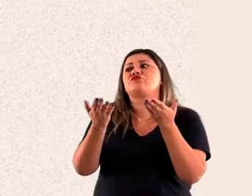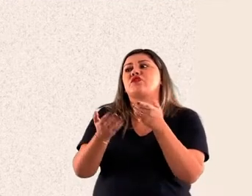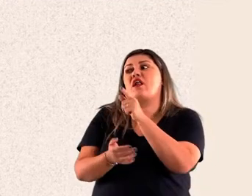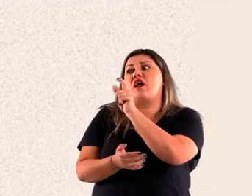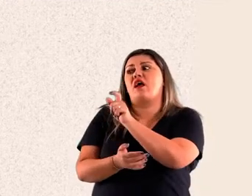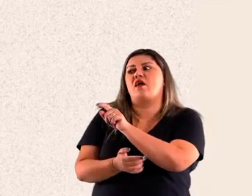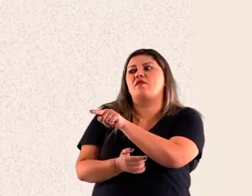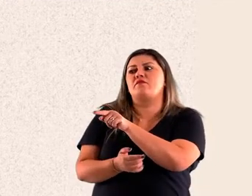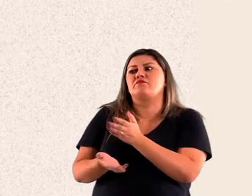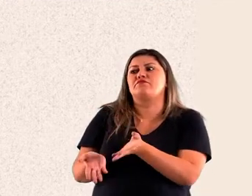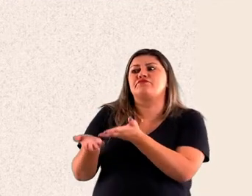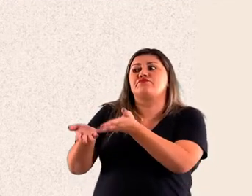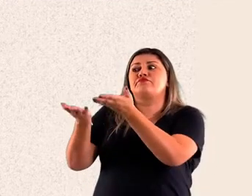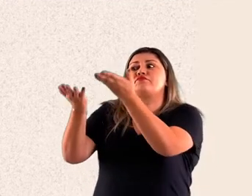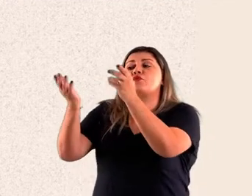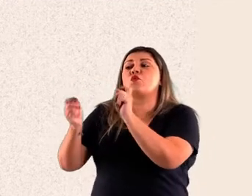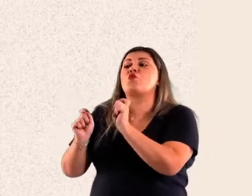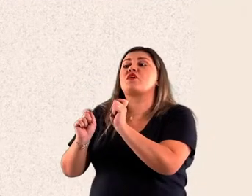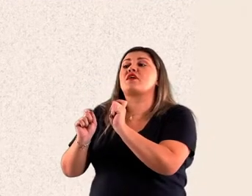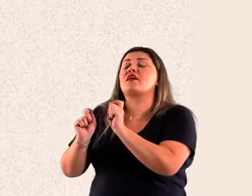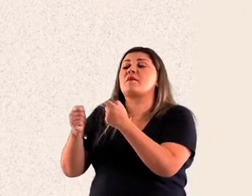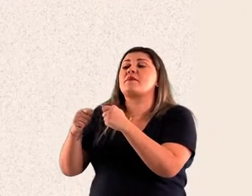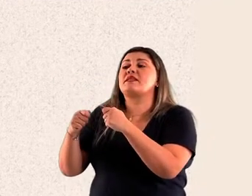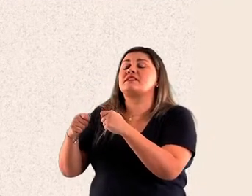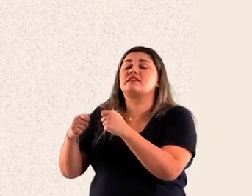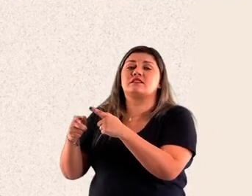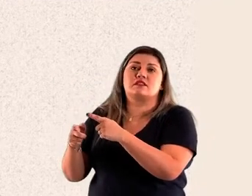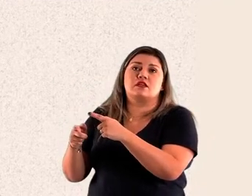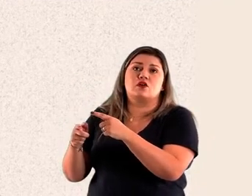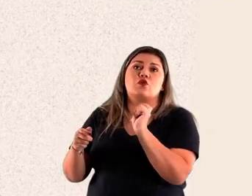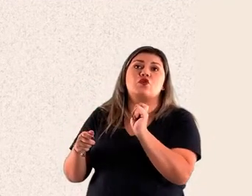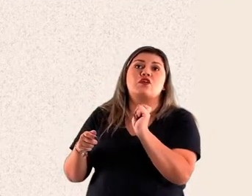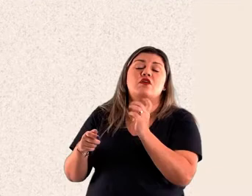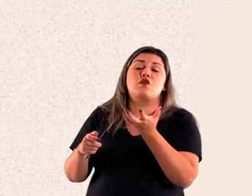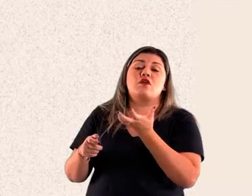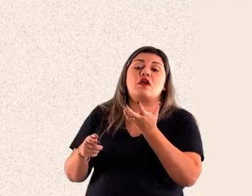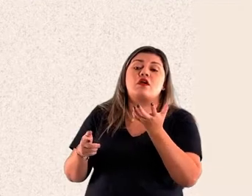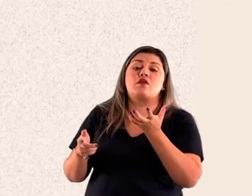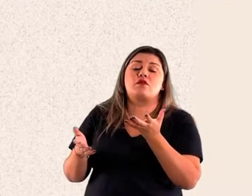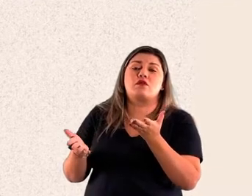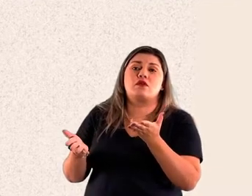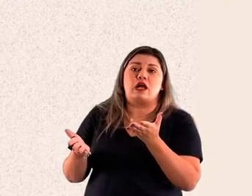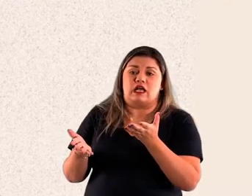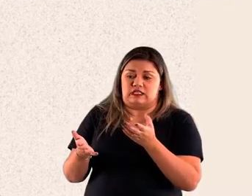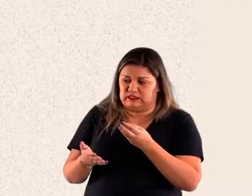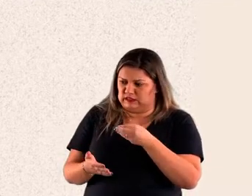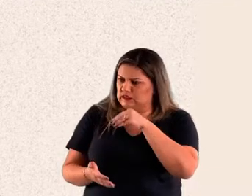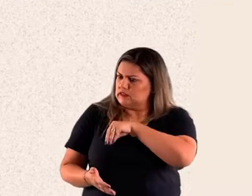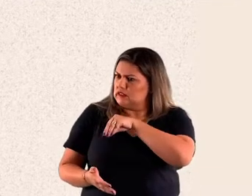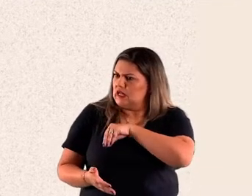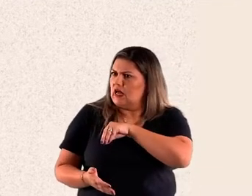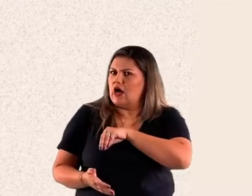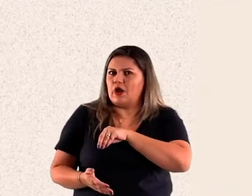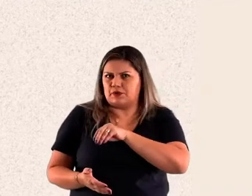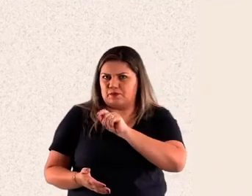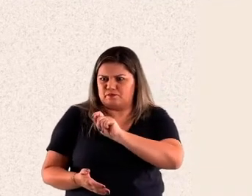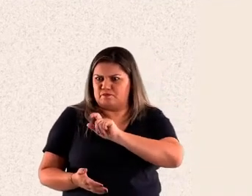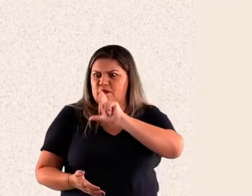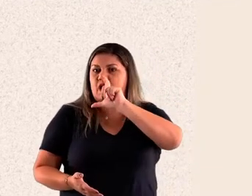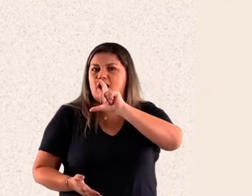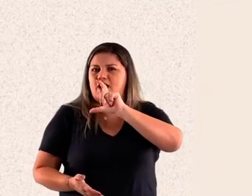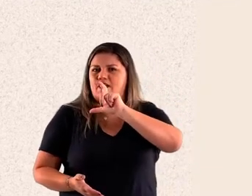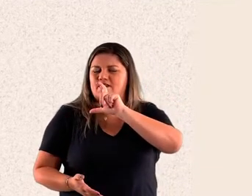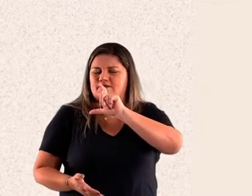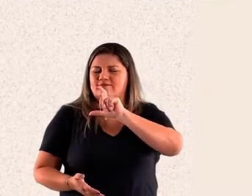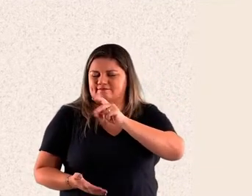pessoa é o que que eu preciso para ser estimulado o que que eu quero no meu trabalho quero ganhar mais e é